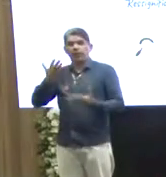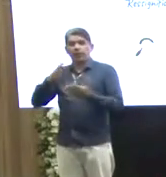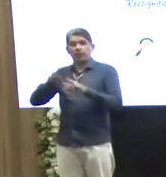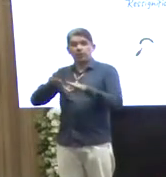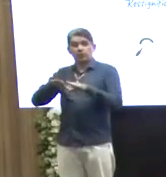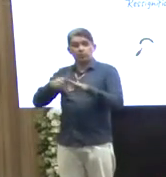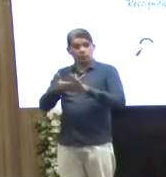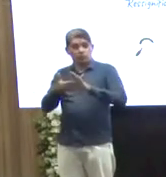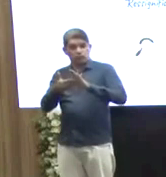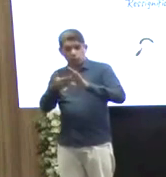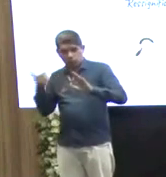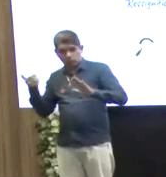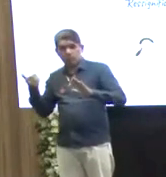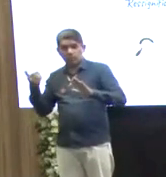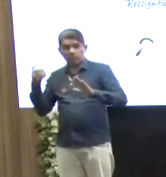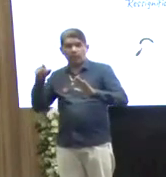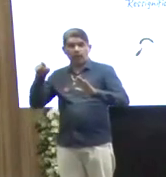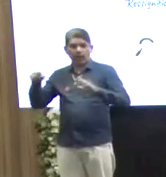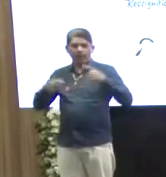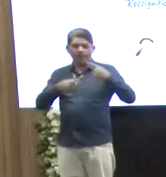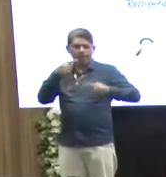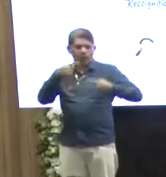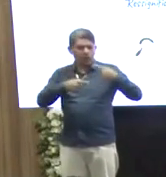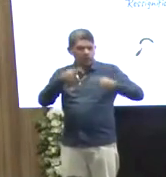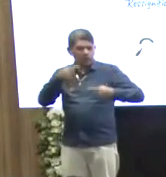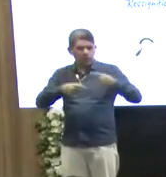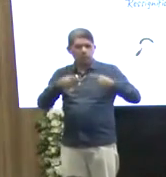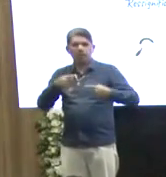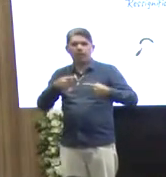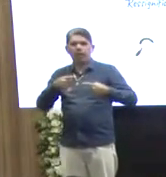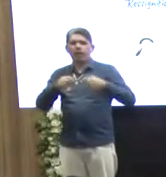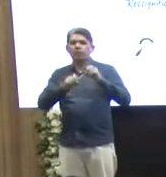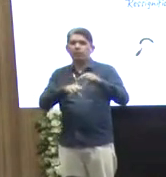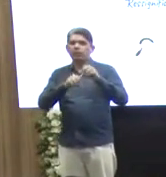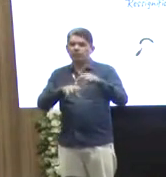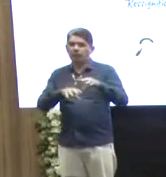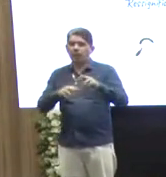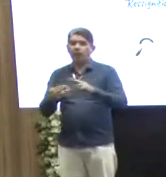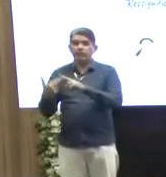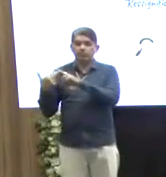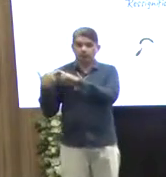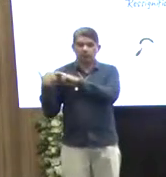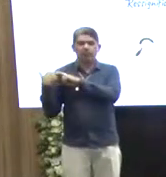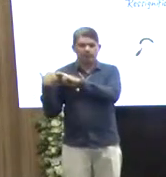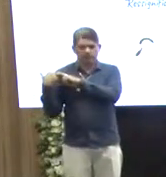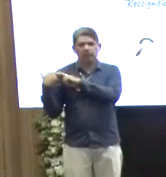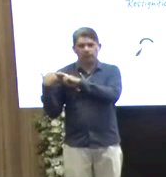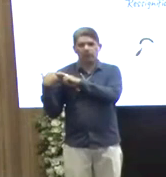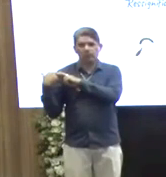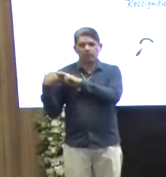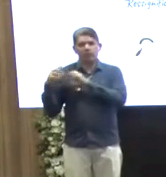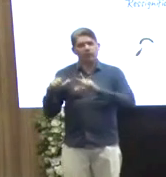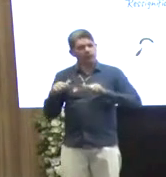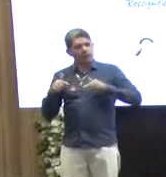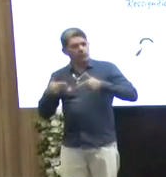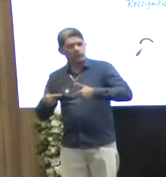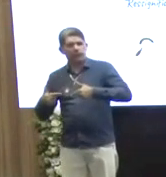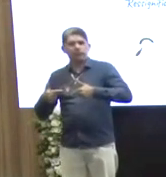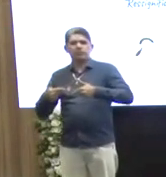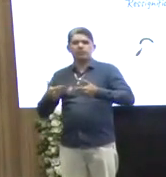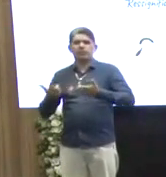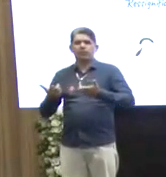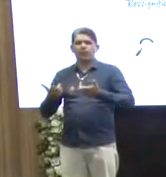formas estruturantes de poder, como ele vem se constituindo, que invisibiliza exatamente tudo isso que nós estamos